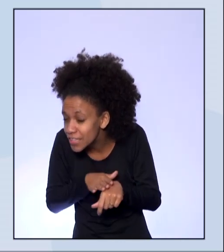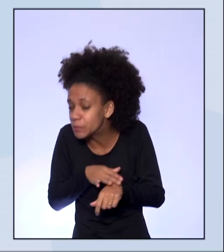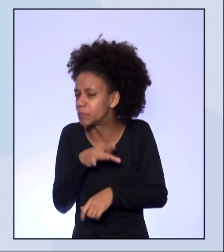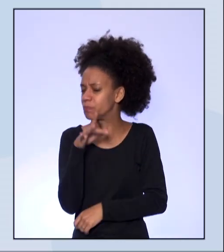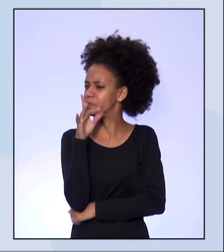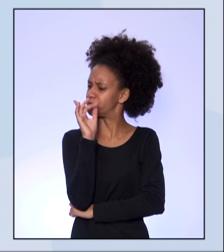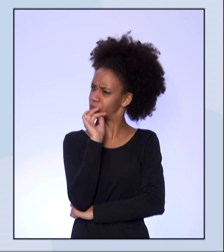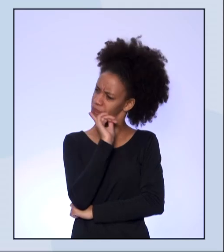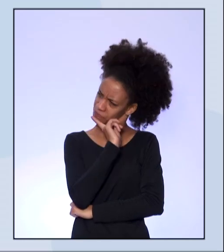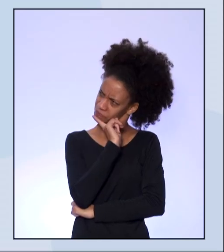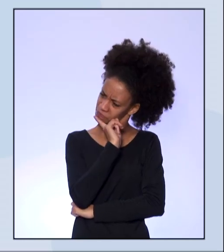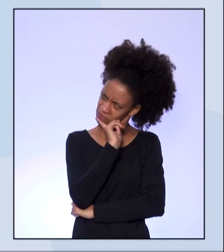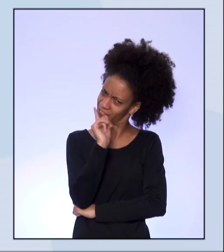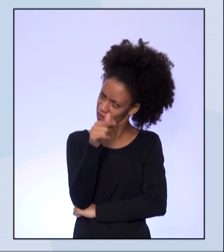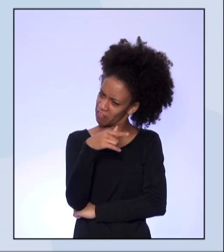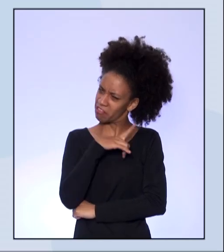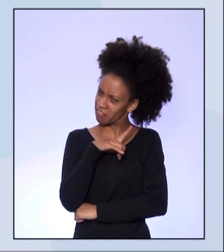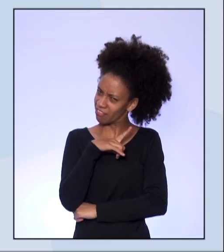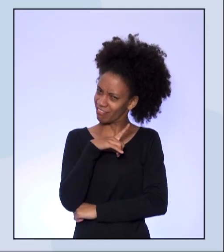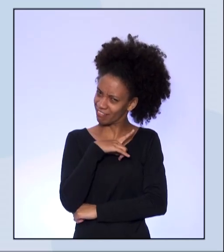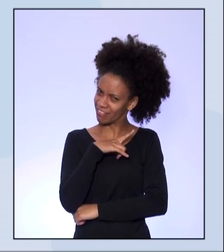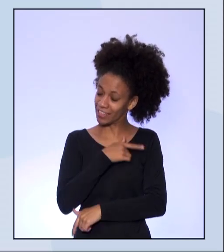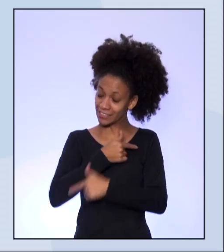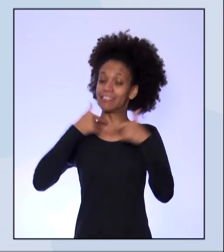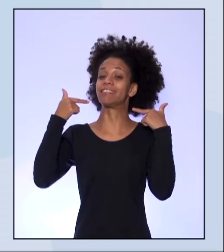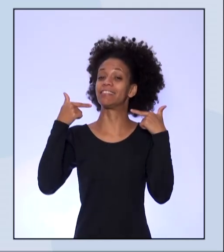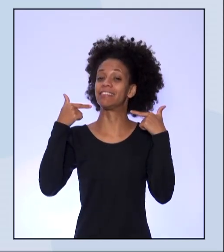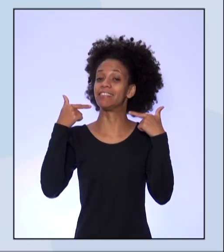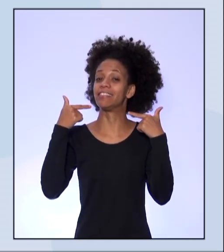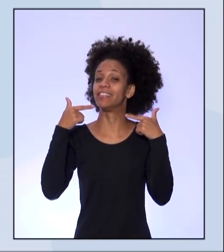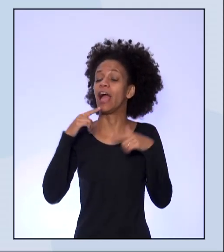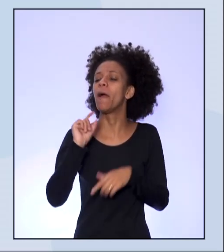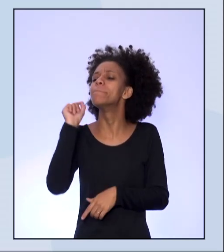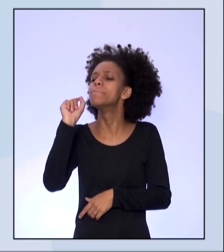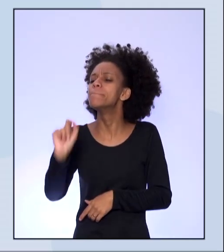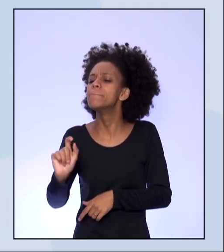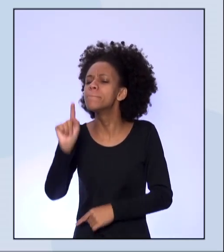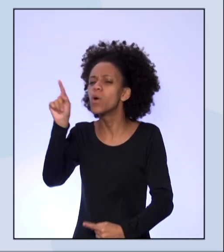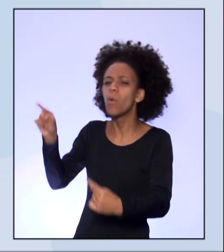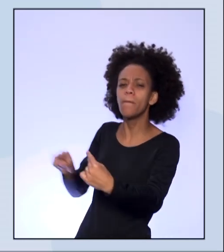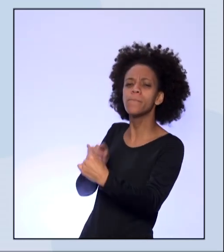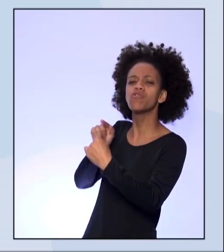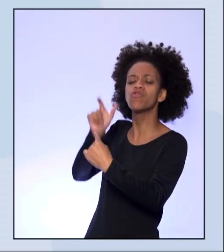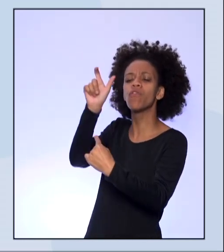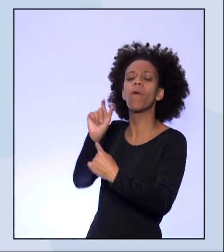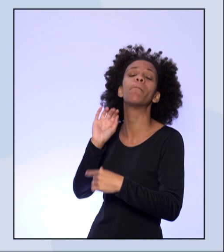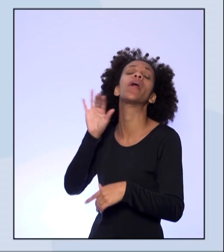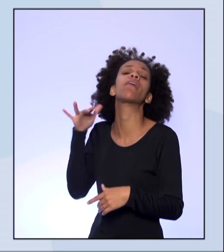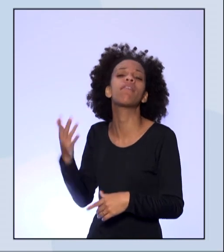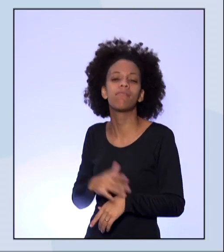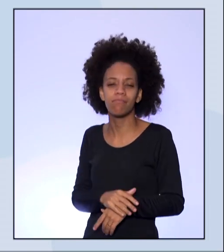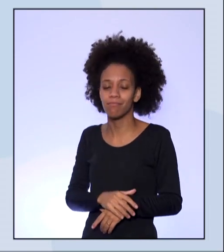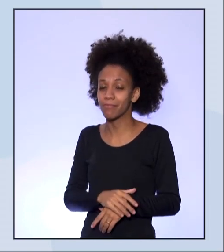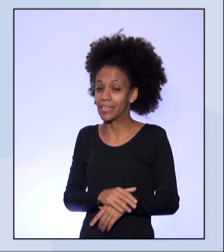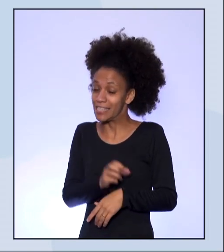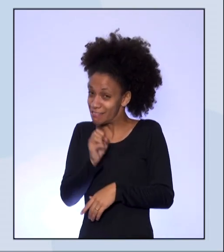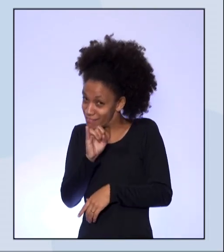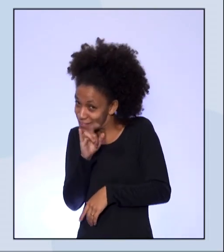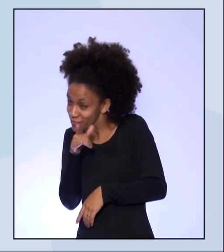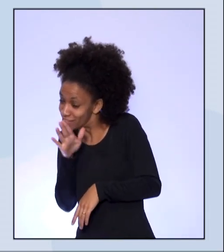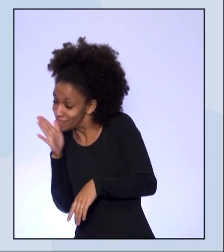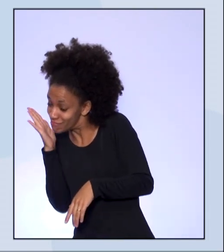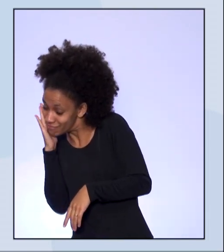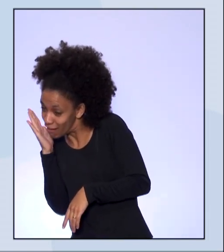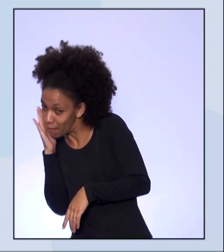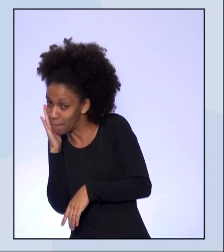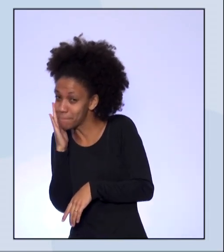seria humor isso aqui? Para quem seria humor? Gente, me fale se você sabe